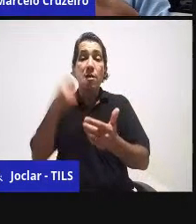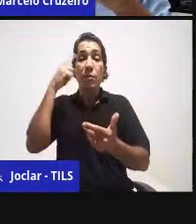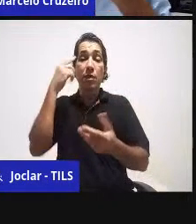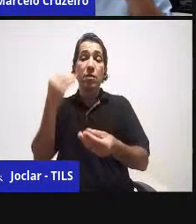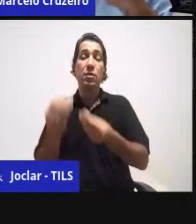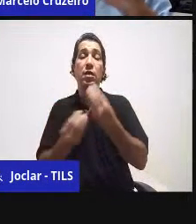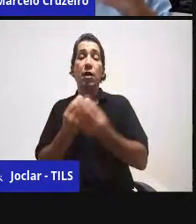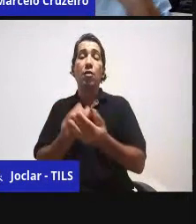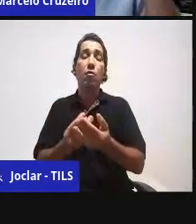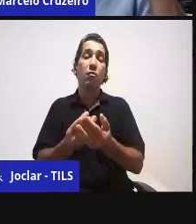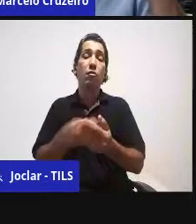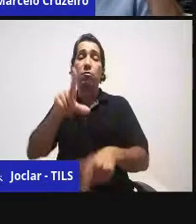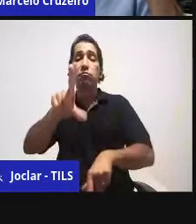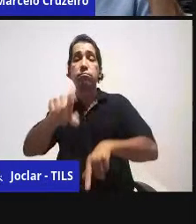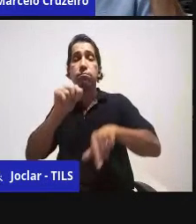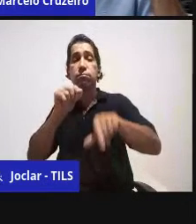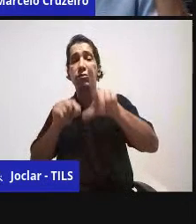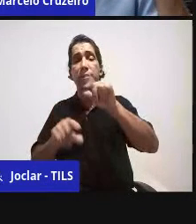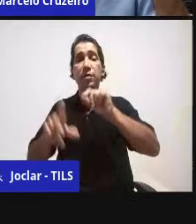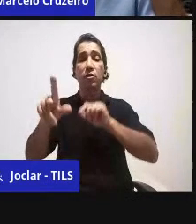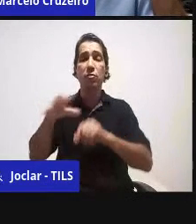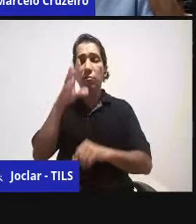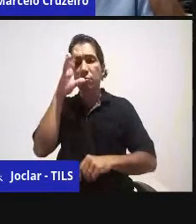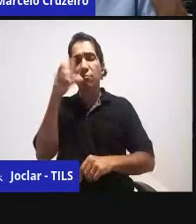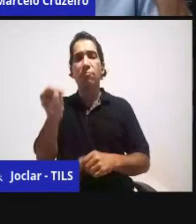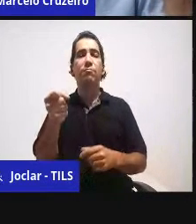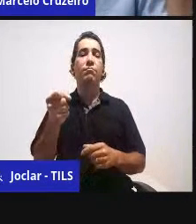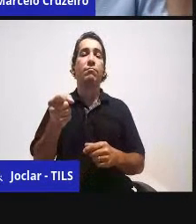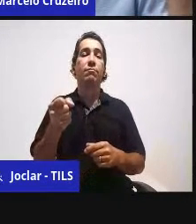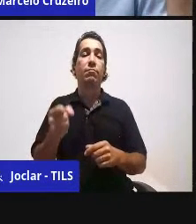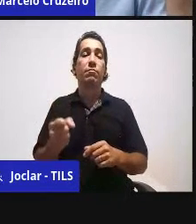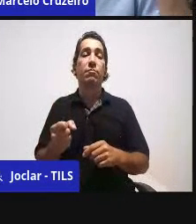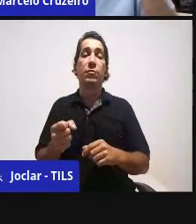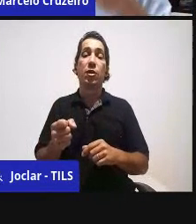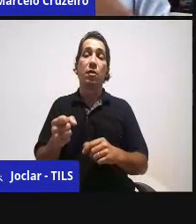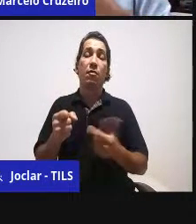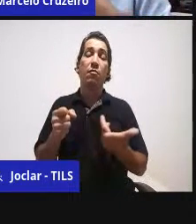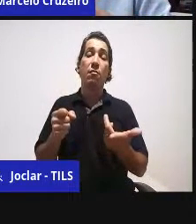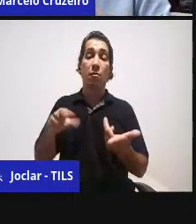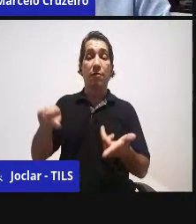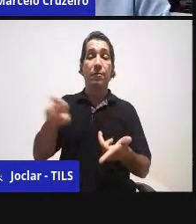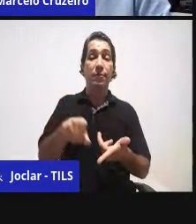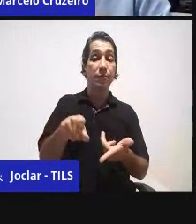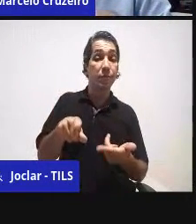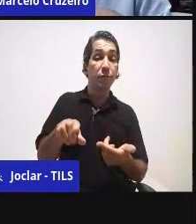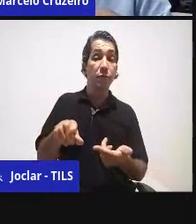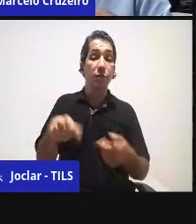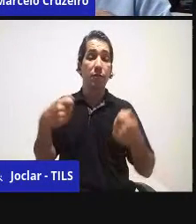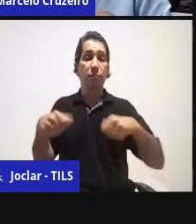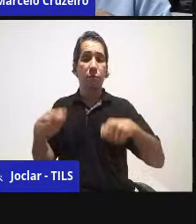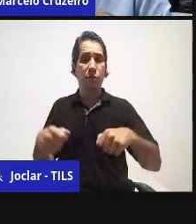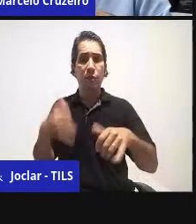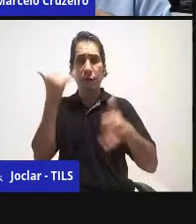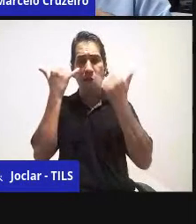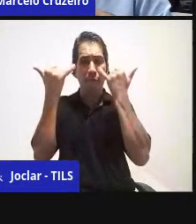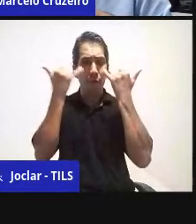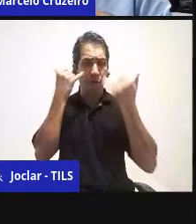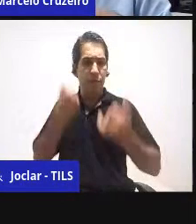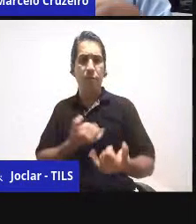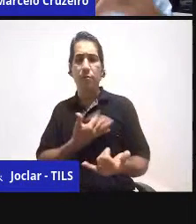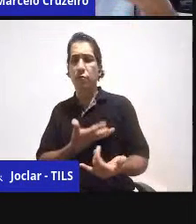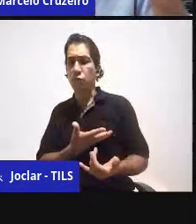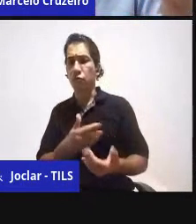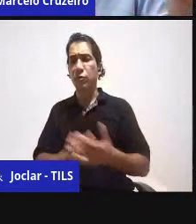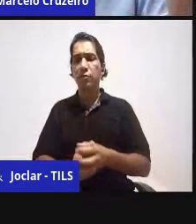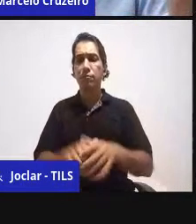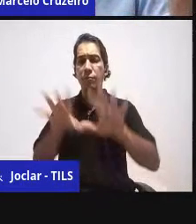plataforma Vegnology, e eu vou explicar isso para vocês. Então, você converge todos esses dados para uma única plataforma